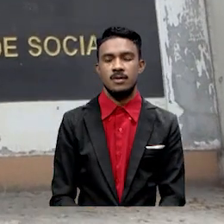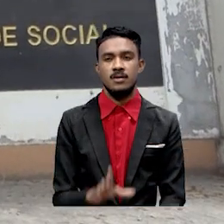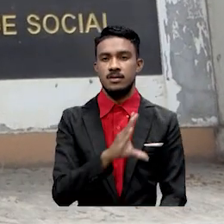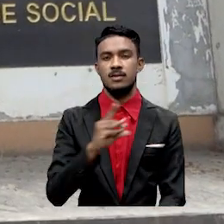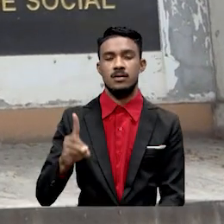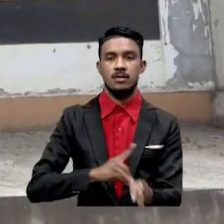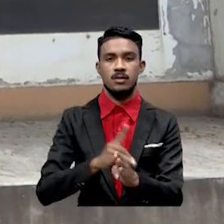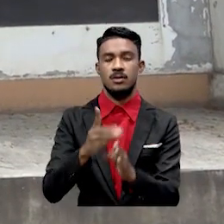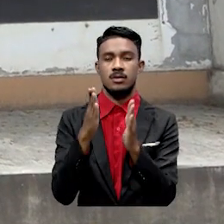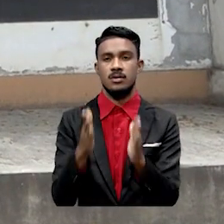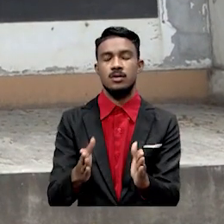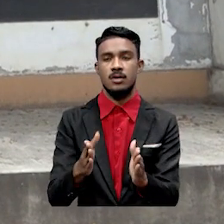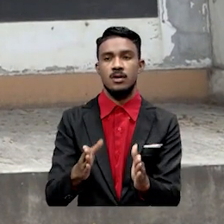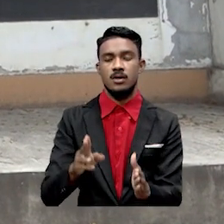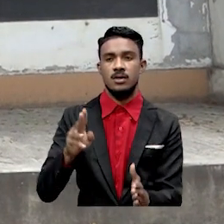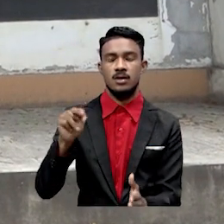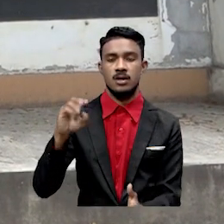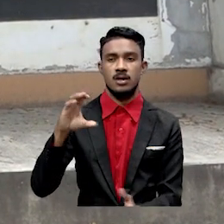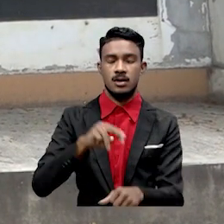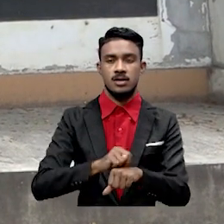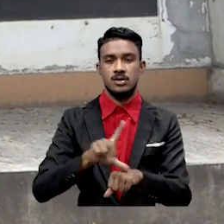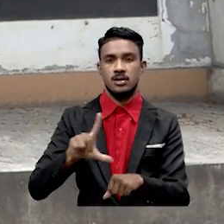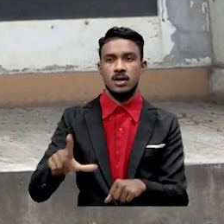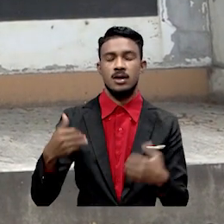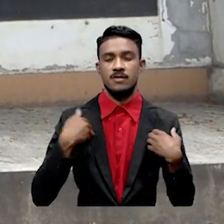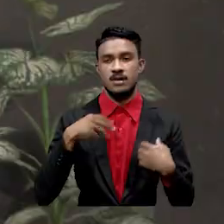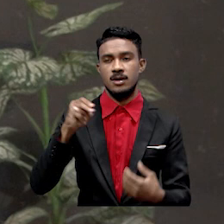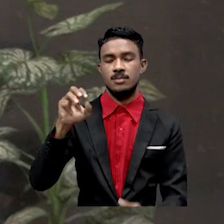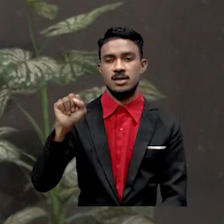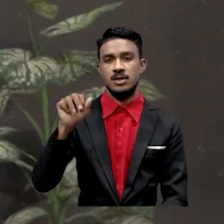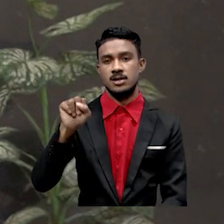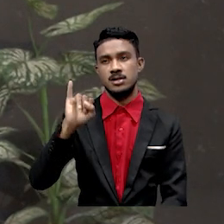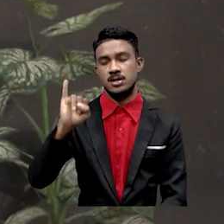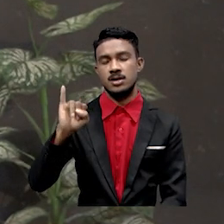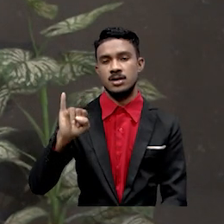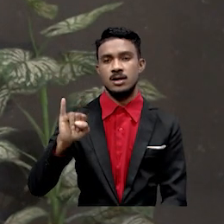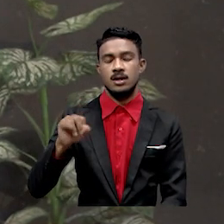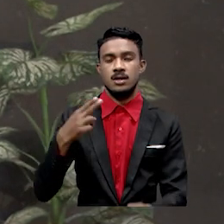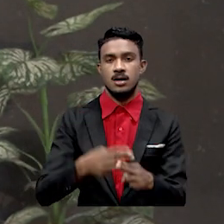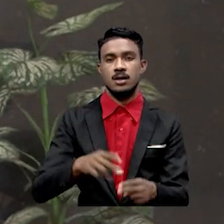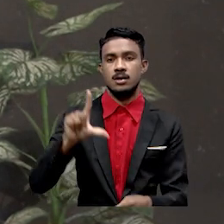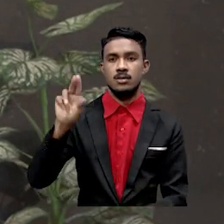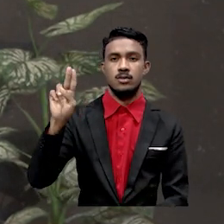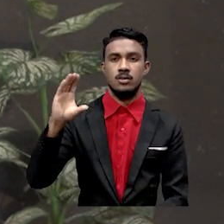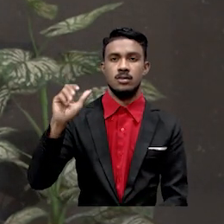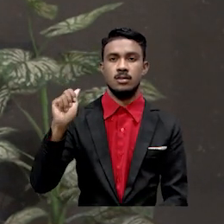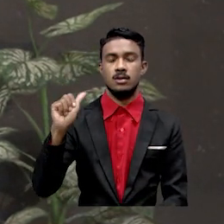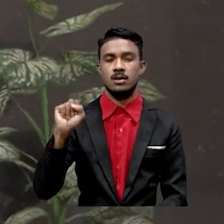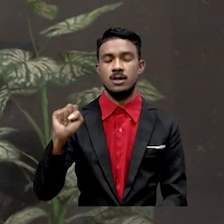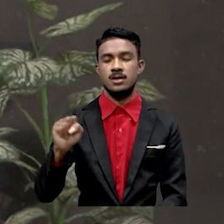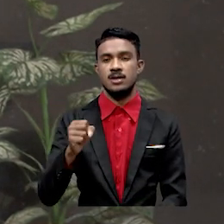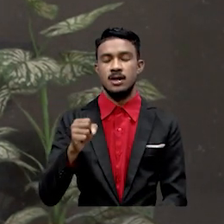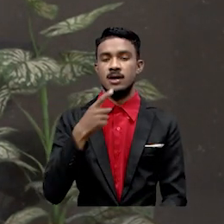diretor Direção Nacional Assunto Social e Ministério Solidariedade Social no Inclusão, Lucas Tois Hateten, durante